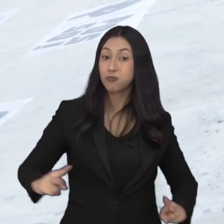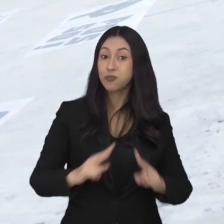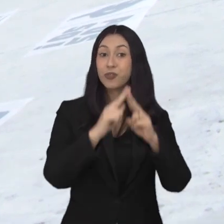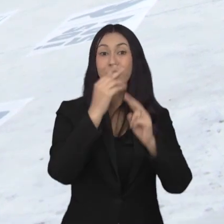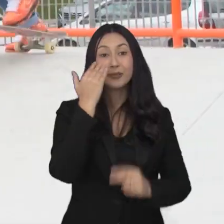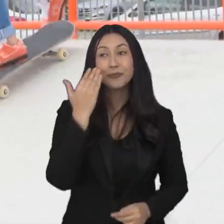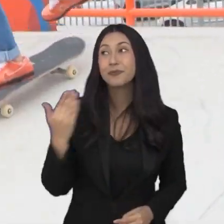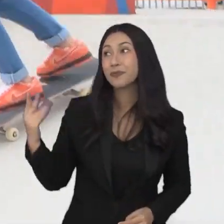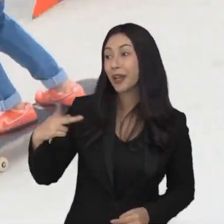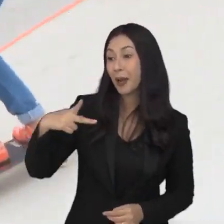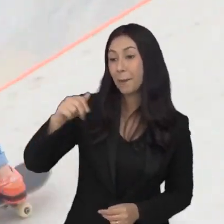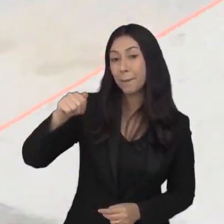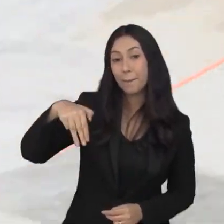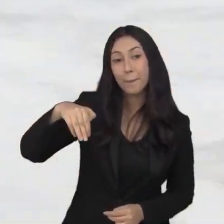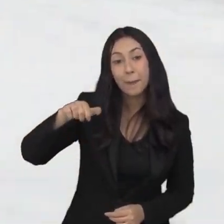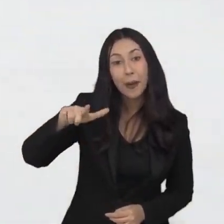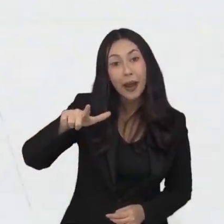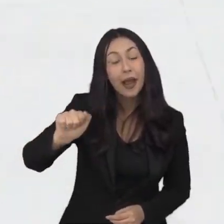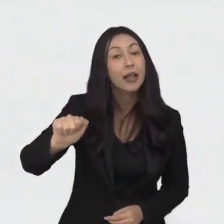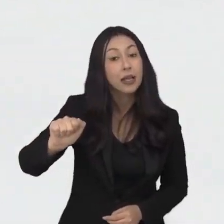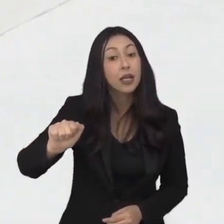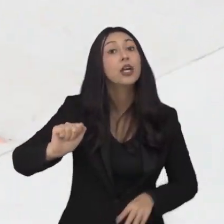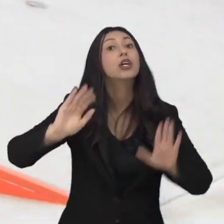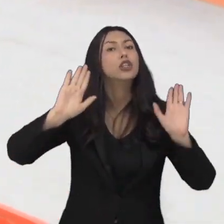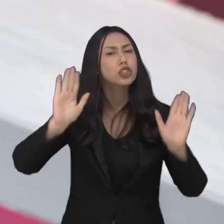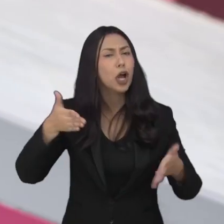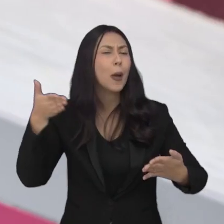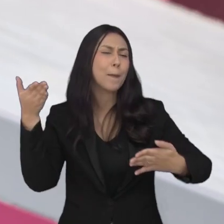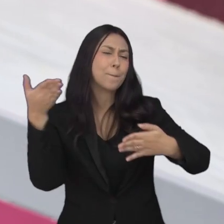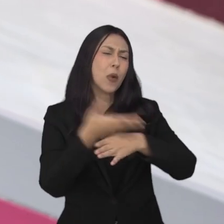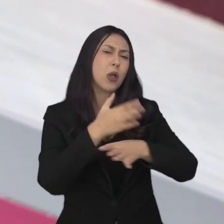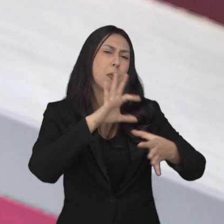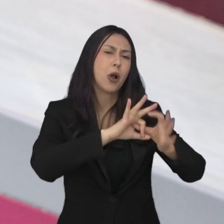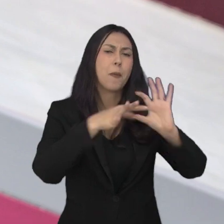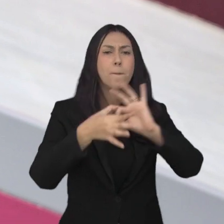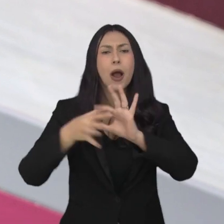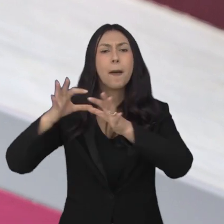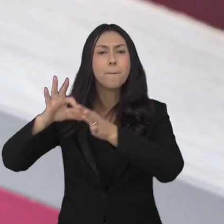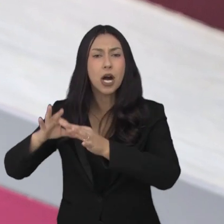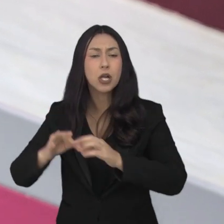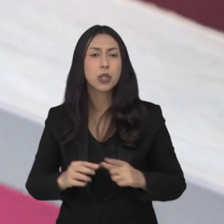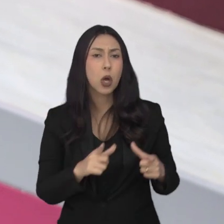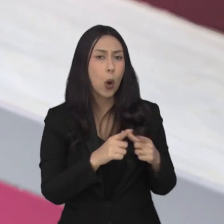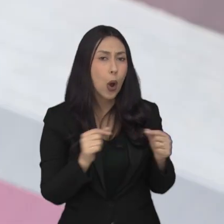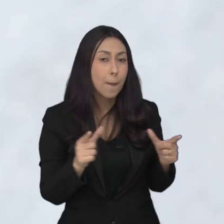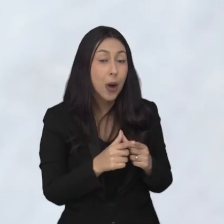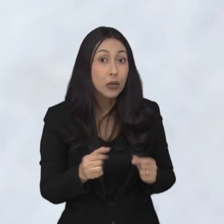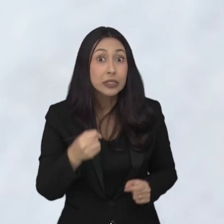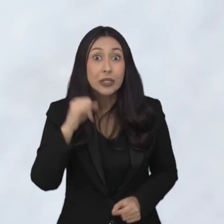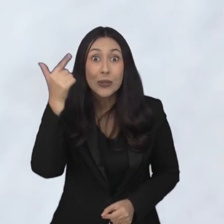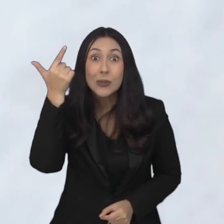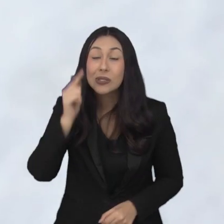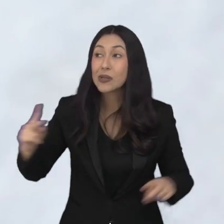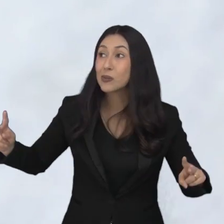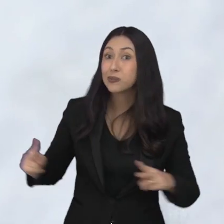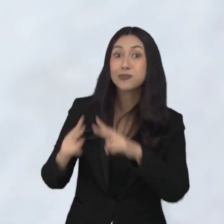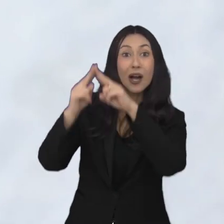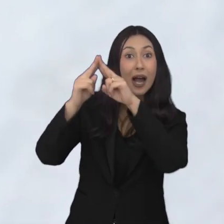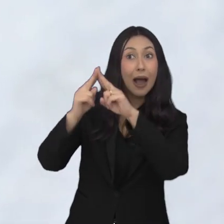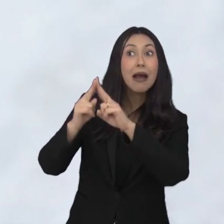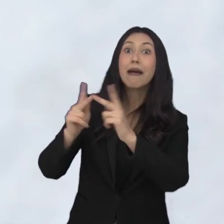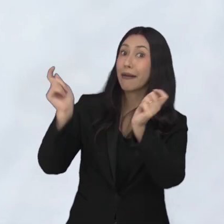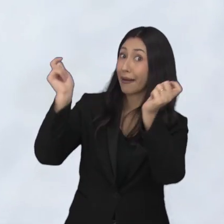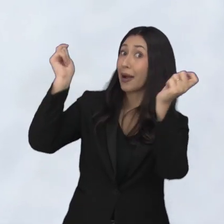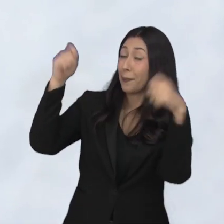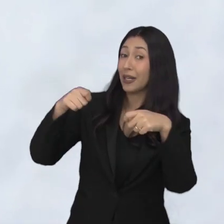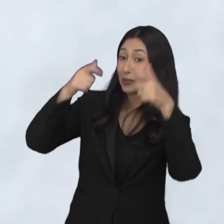de Paris. Uma delas é a skatista Pamela Rosa. Pamela já esteve nas Olimpíadas de Tóquio e, se chegar em Paris, tem